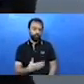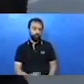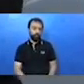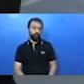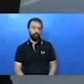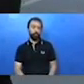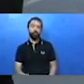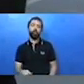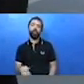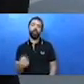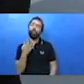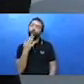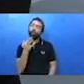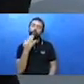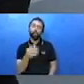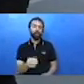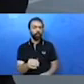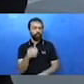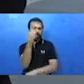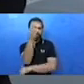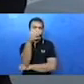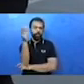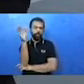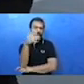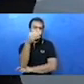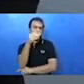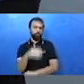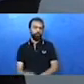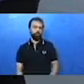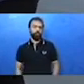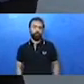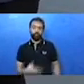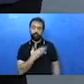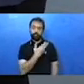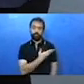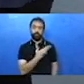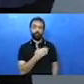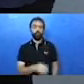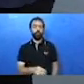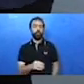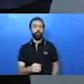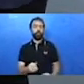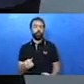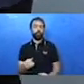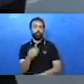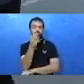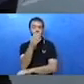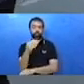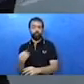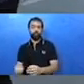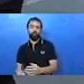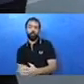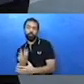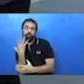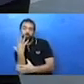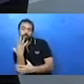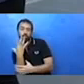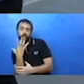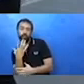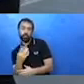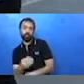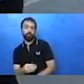das cores da nossa bandeira. A bandeira que conhecemos hoje, ela foi criada depois que o Brasil deixou de ser